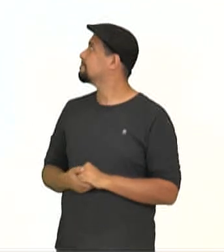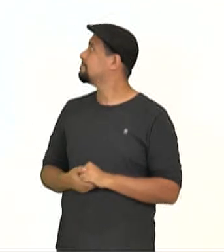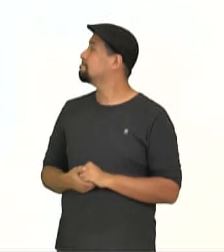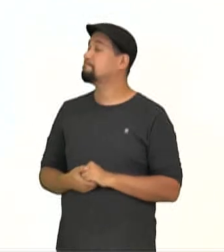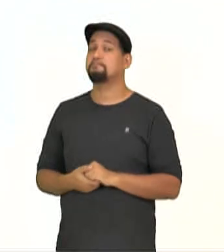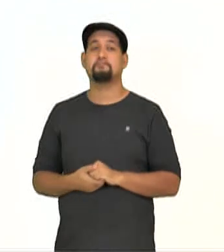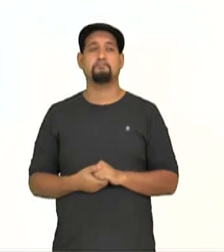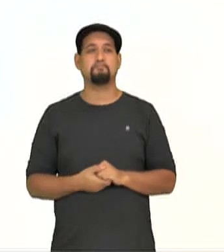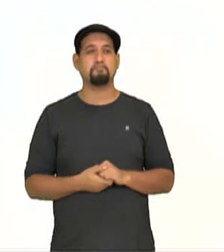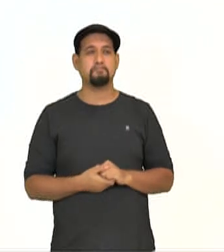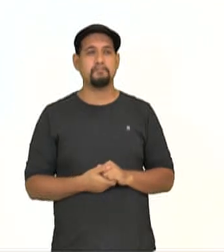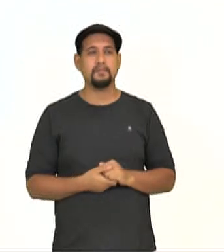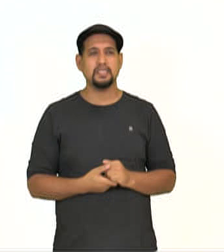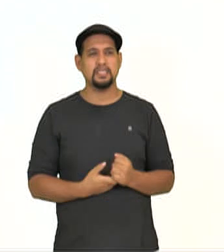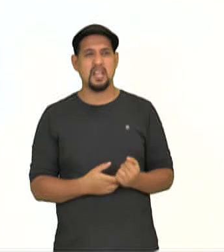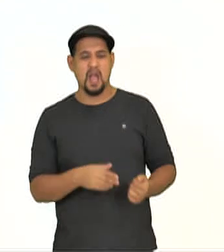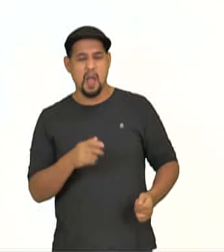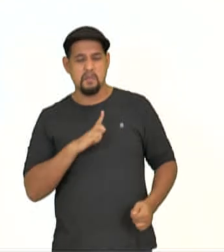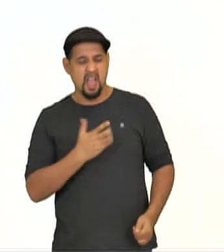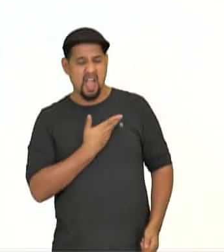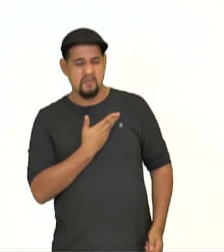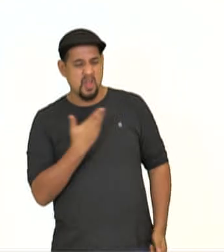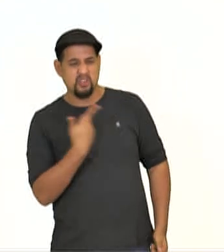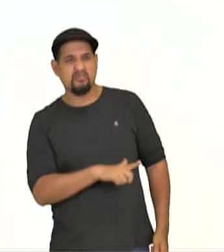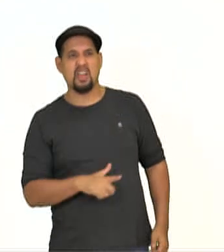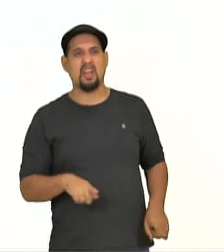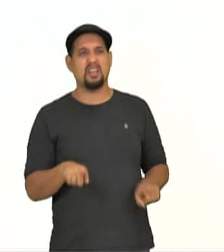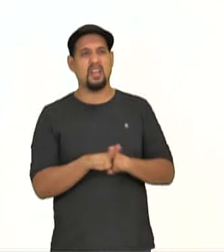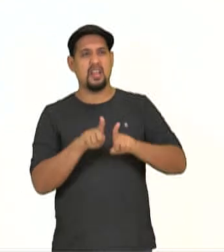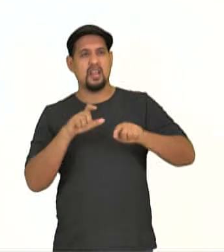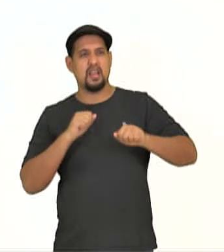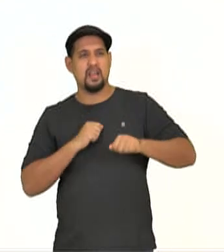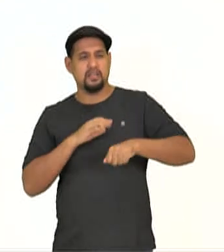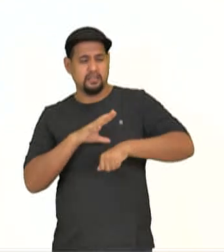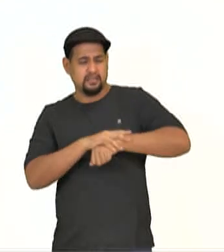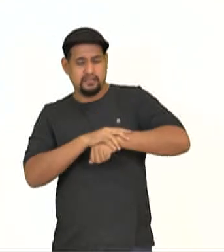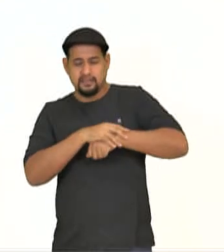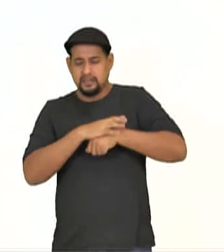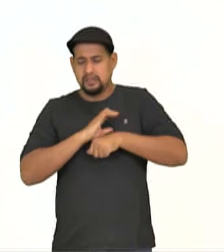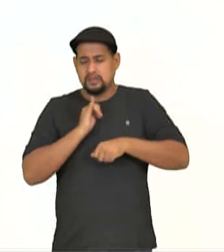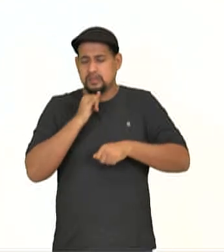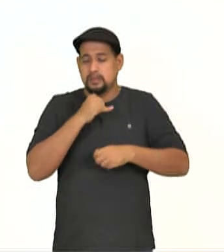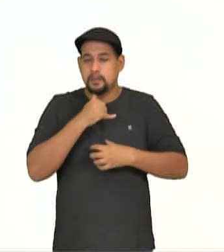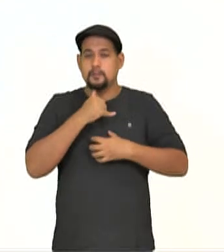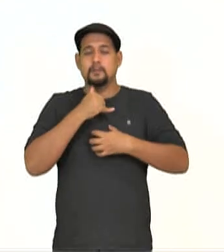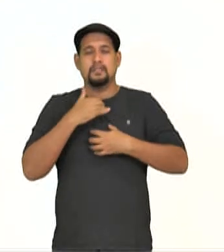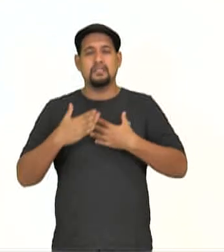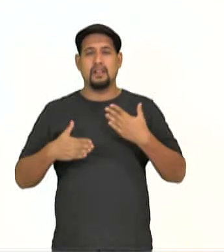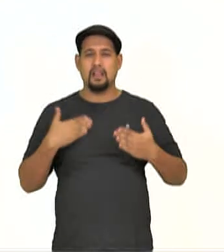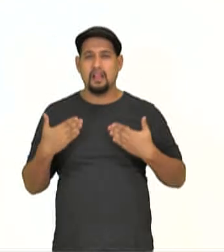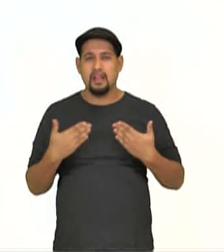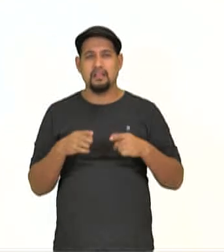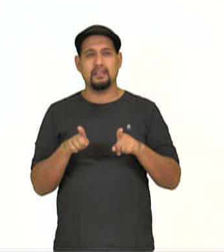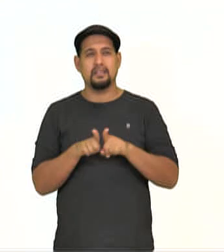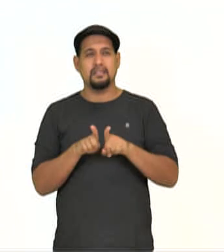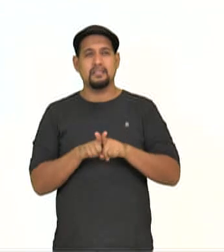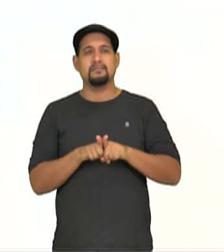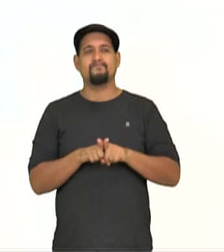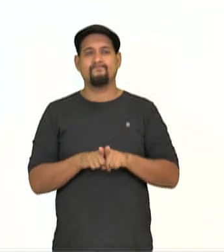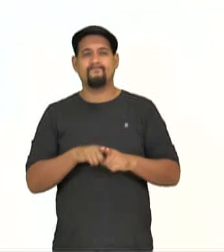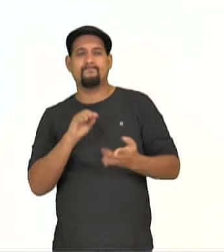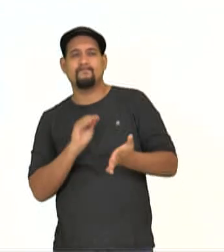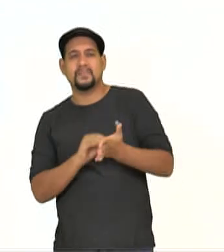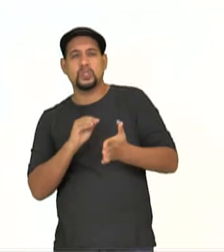minha inimiga, em cuja mão pôs meus contentamentos a ventura, faltou-te a ti na